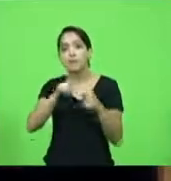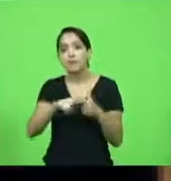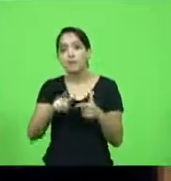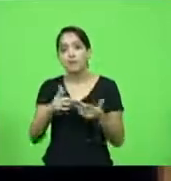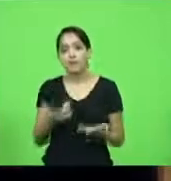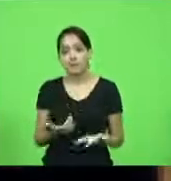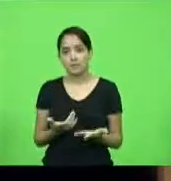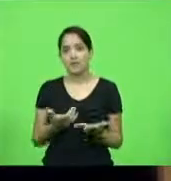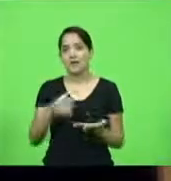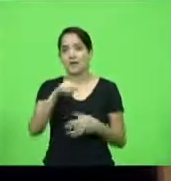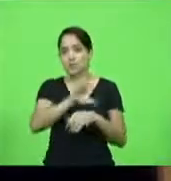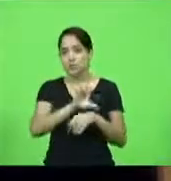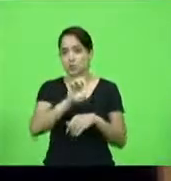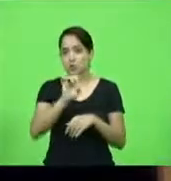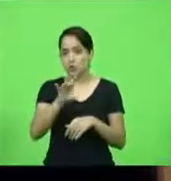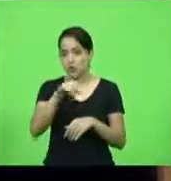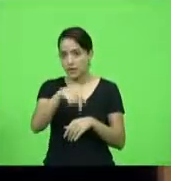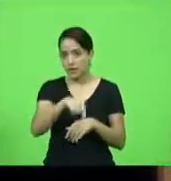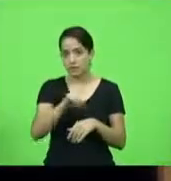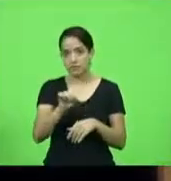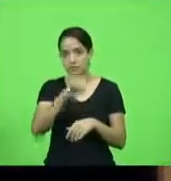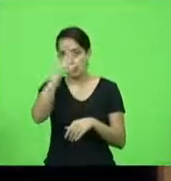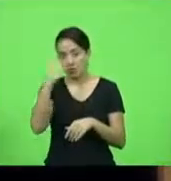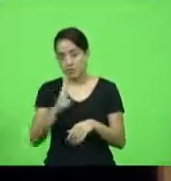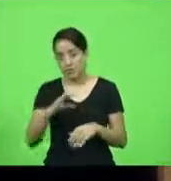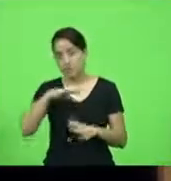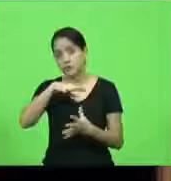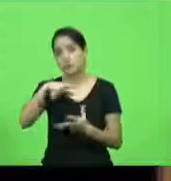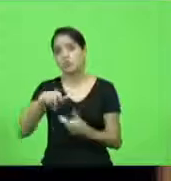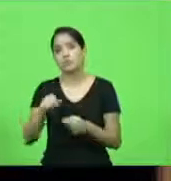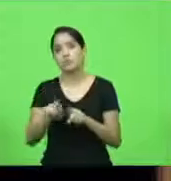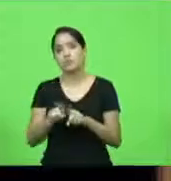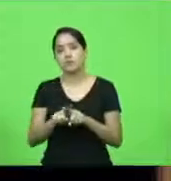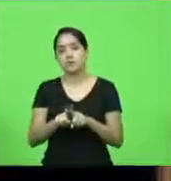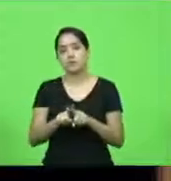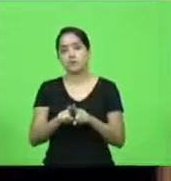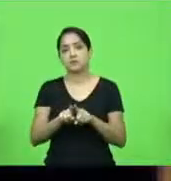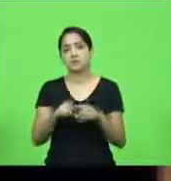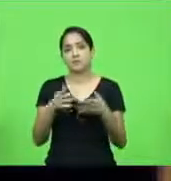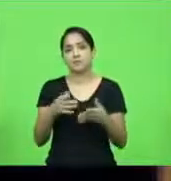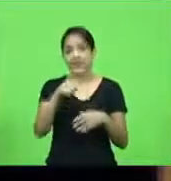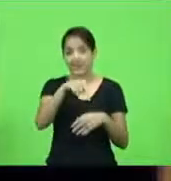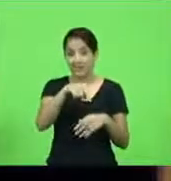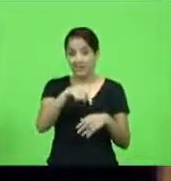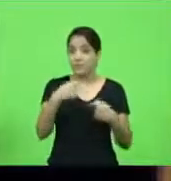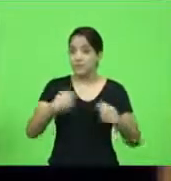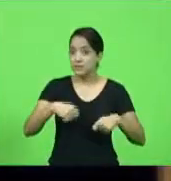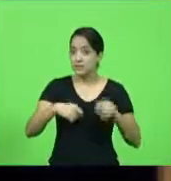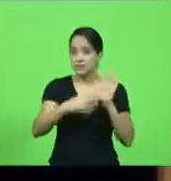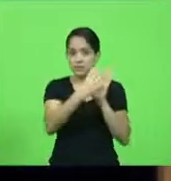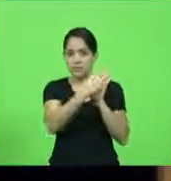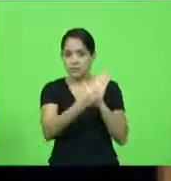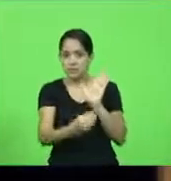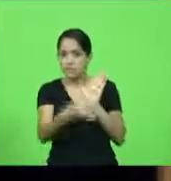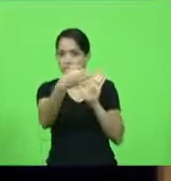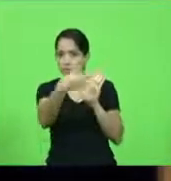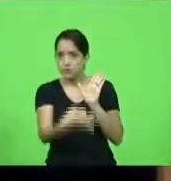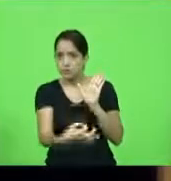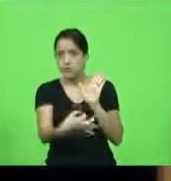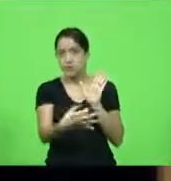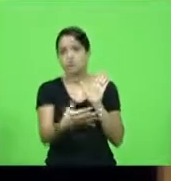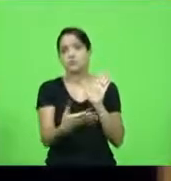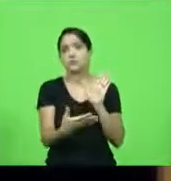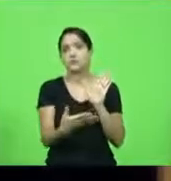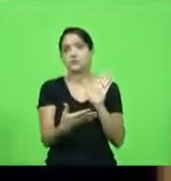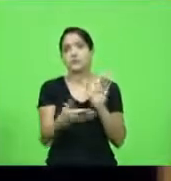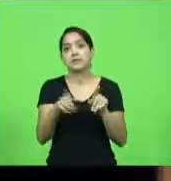no nosso Estado, mas no Brasil e no mundo, que o Estado de Santa Catarina dê exemplo. Foi construído também com o secretário Paulo